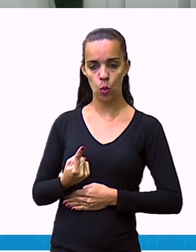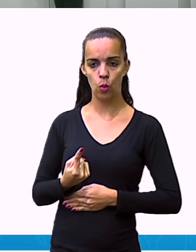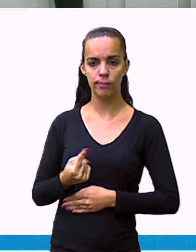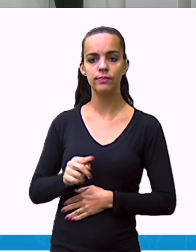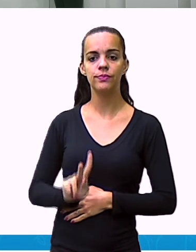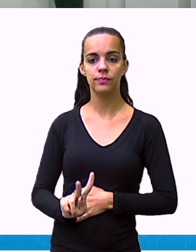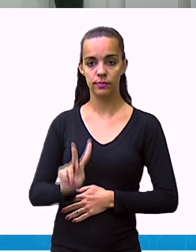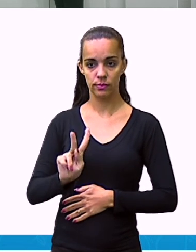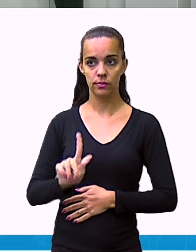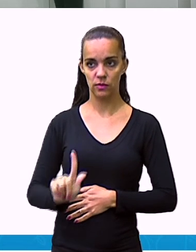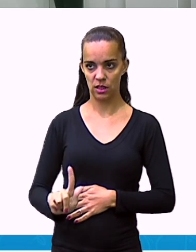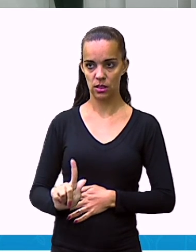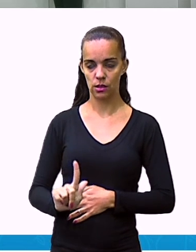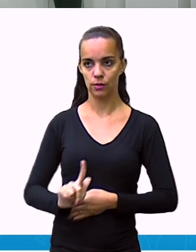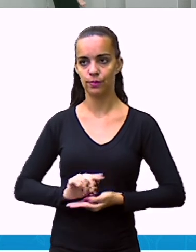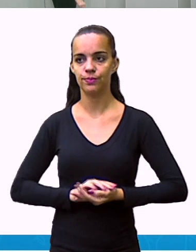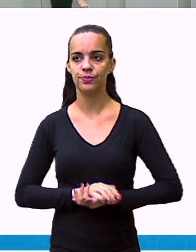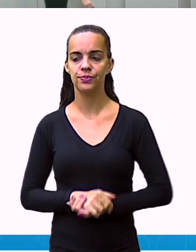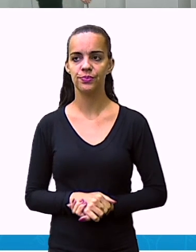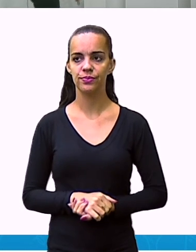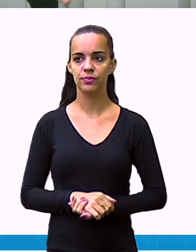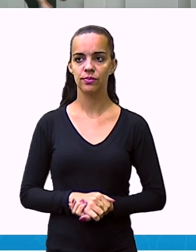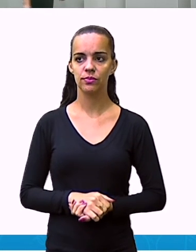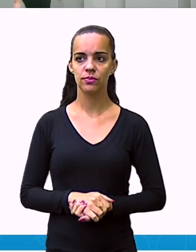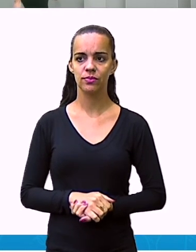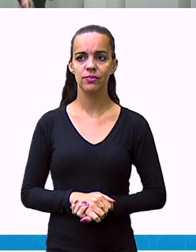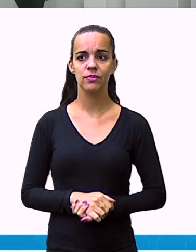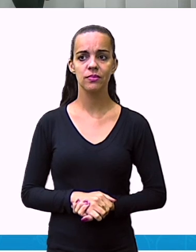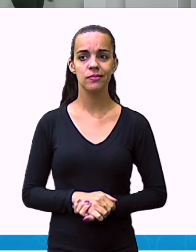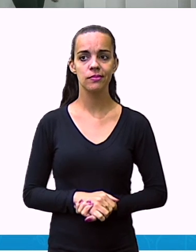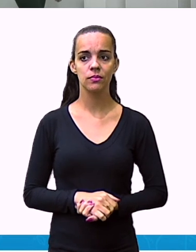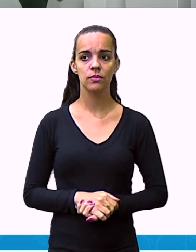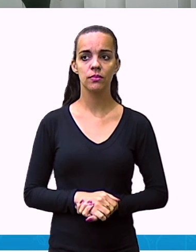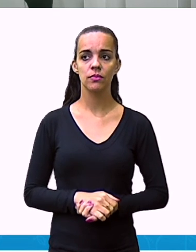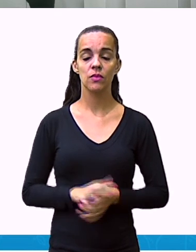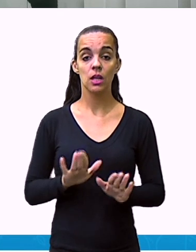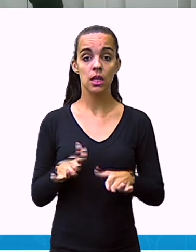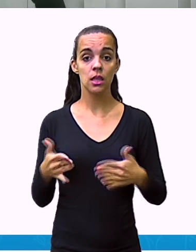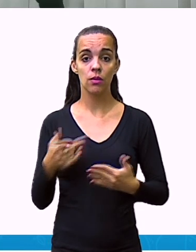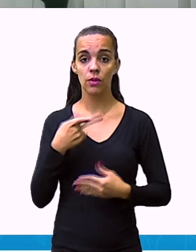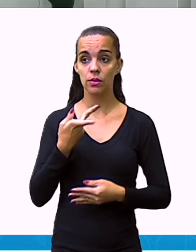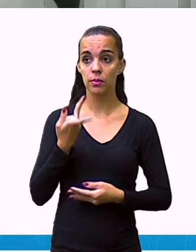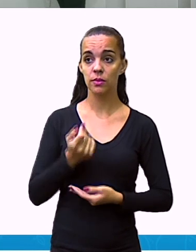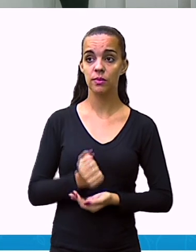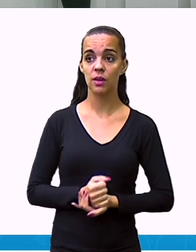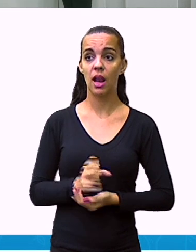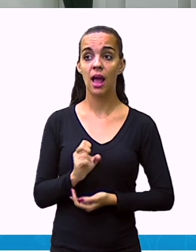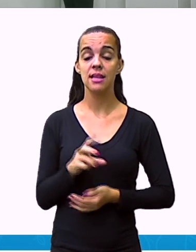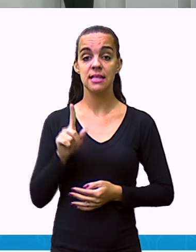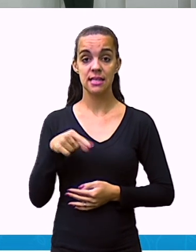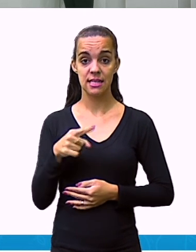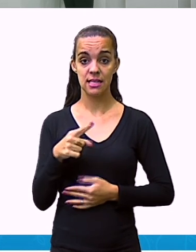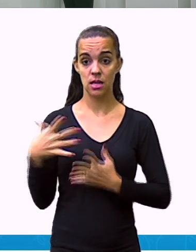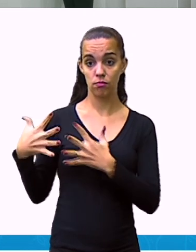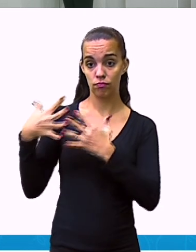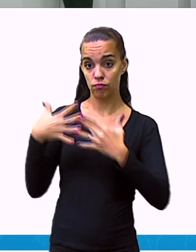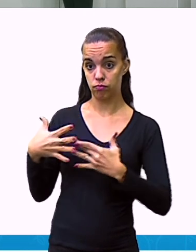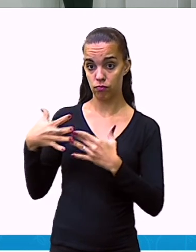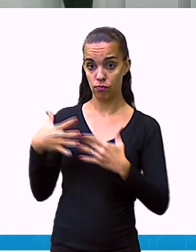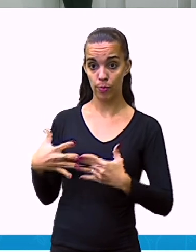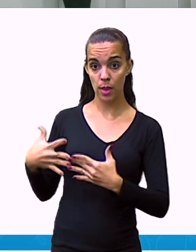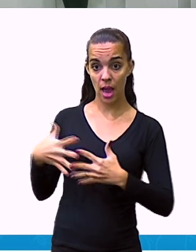aqui Nozinho né então sim olha a carga tem